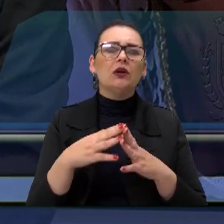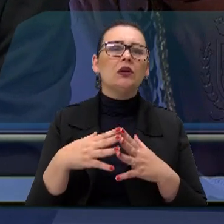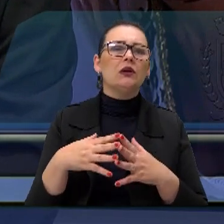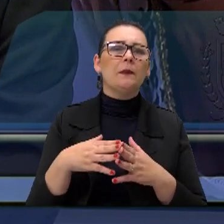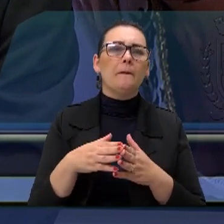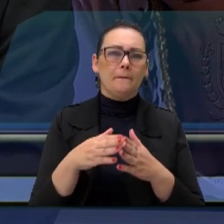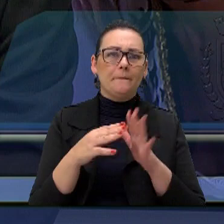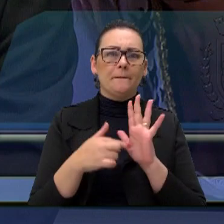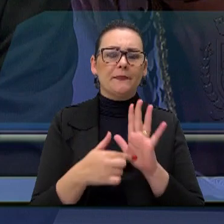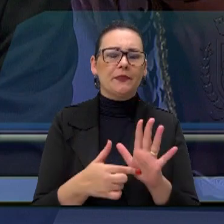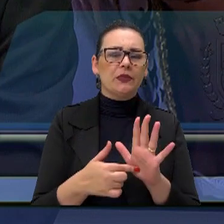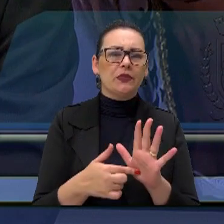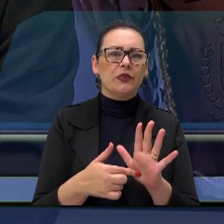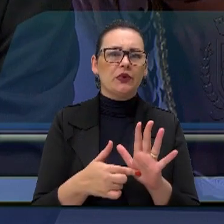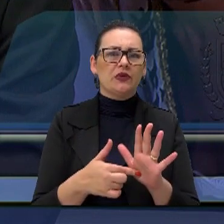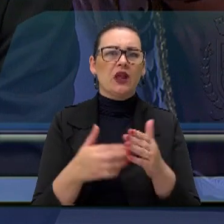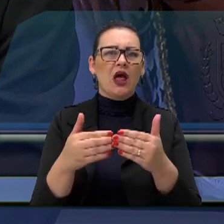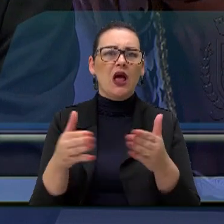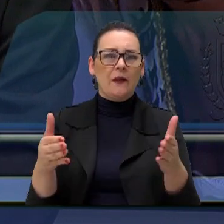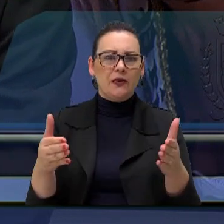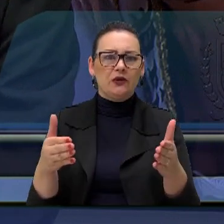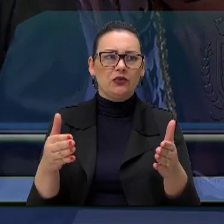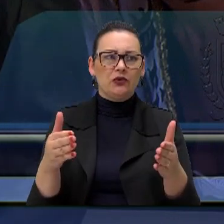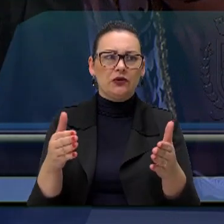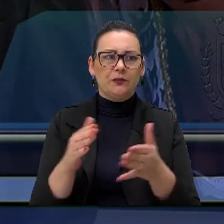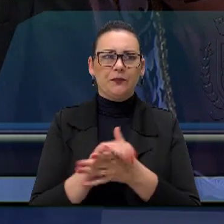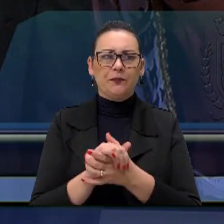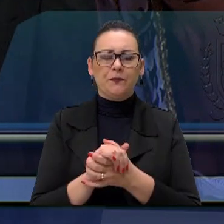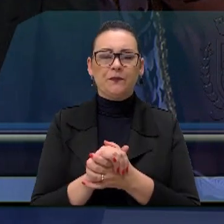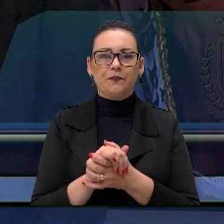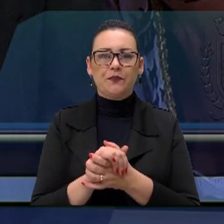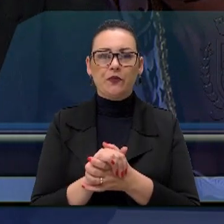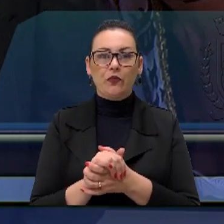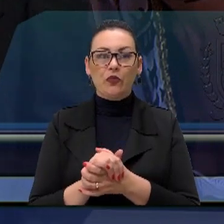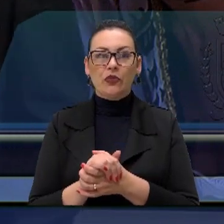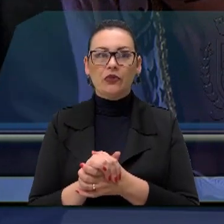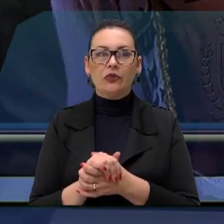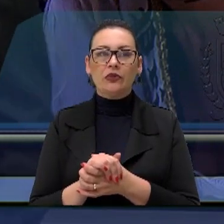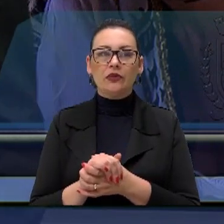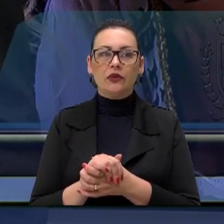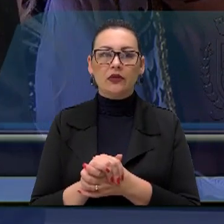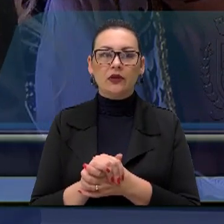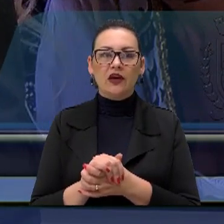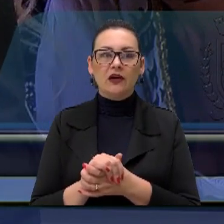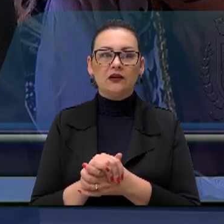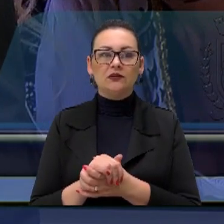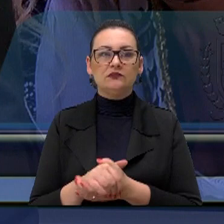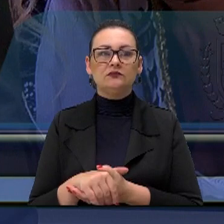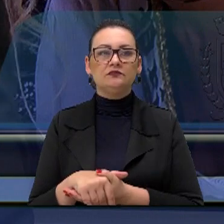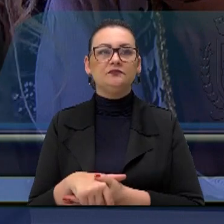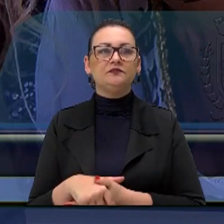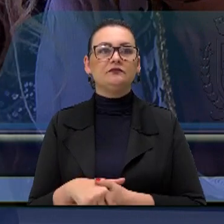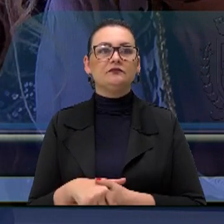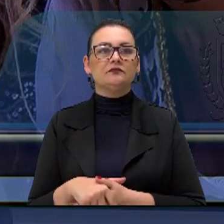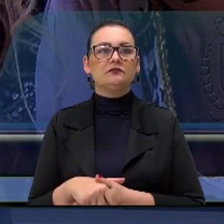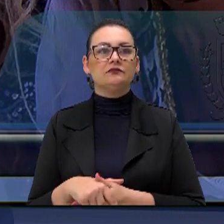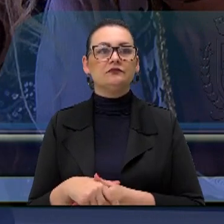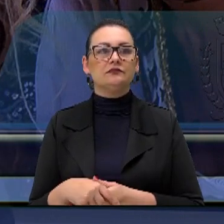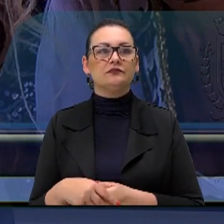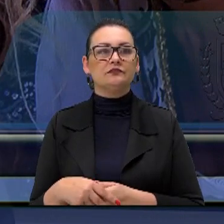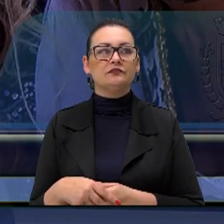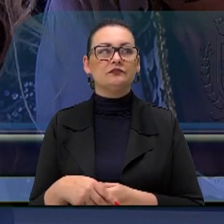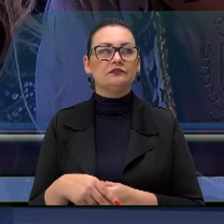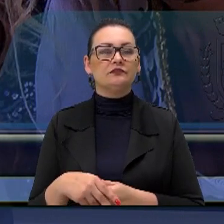favor, é uma foto da inauguração. Já estou concluindo, senhora presidente. Aqui tem um... Peço aí